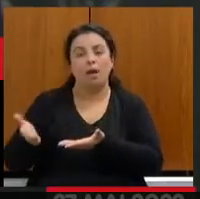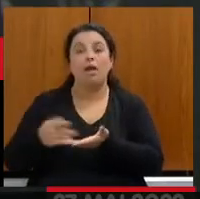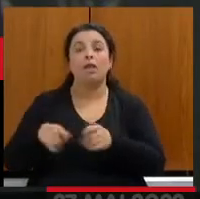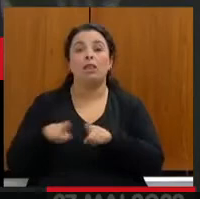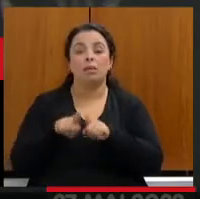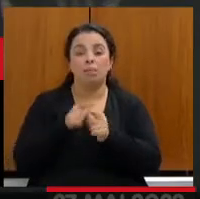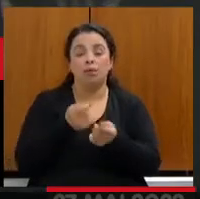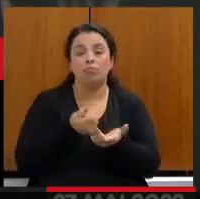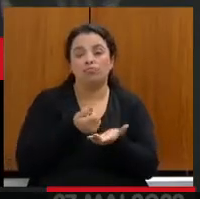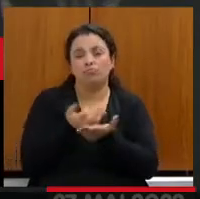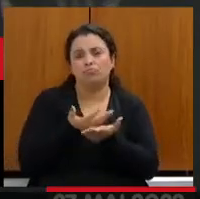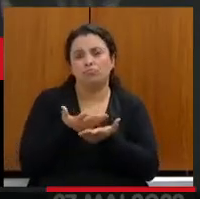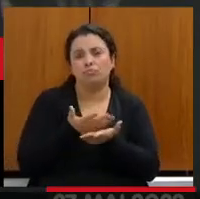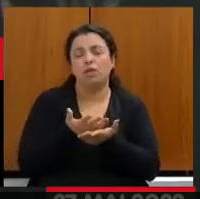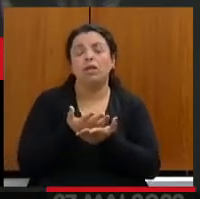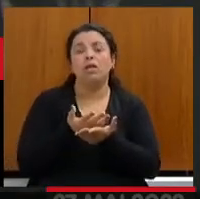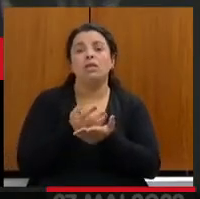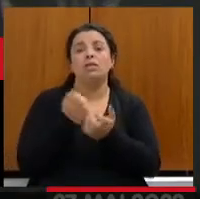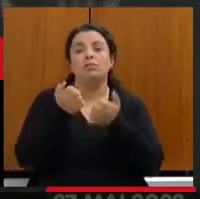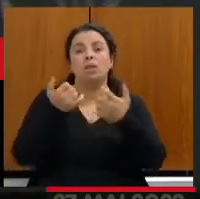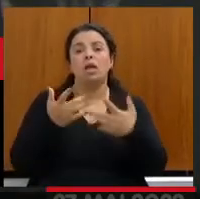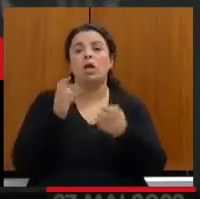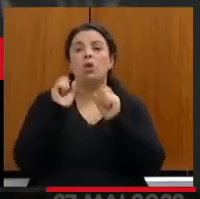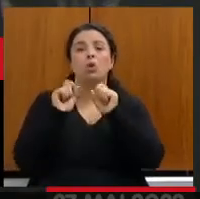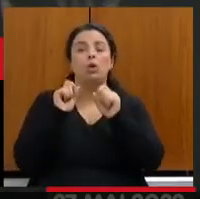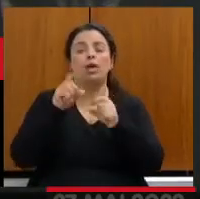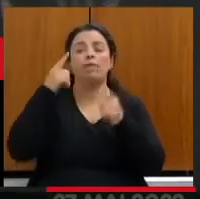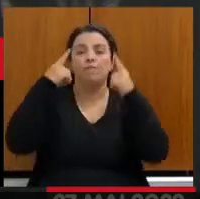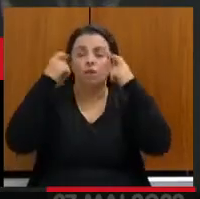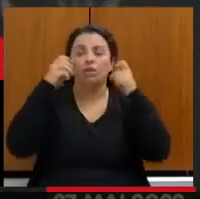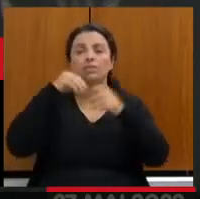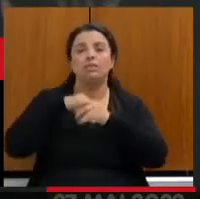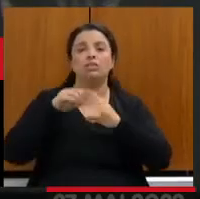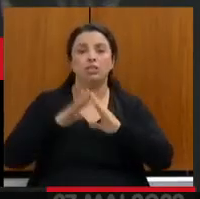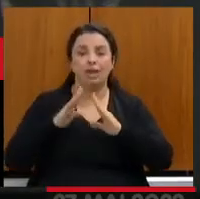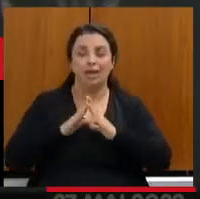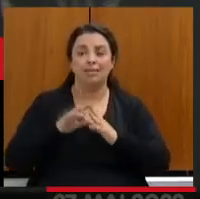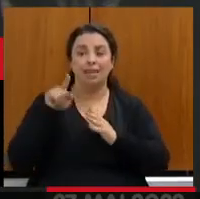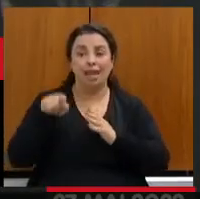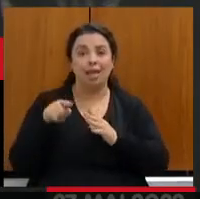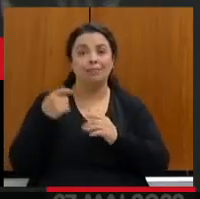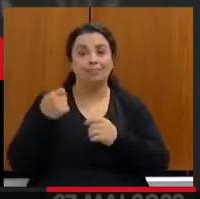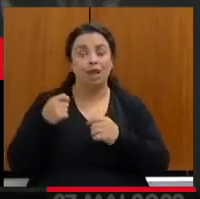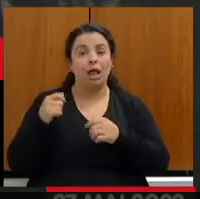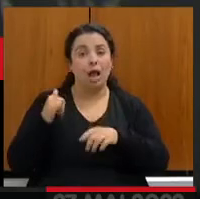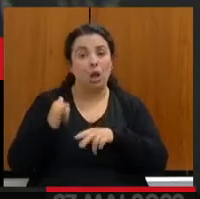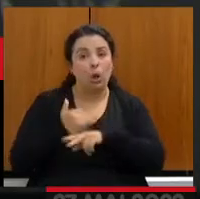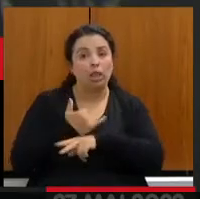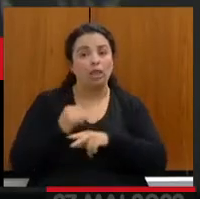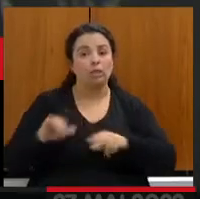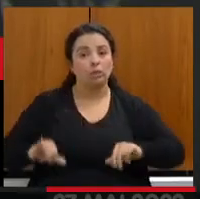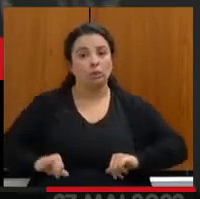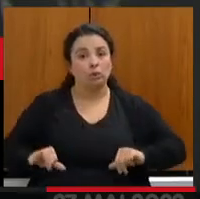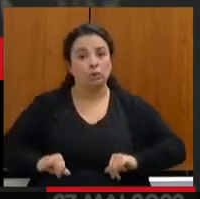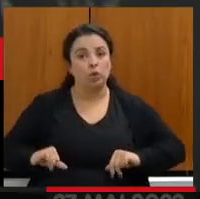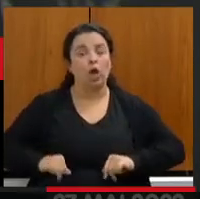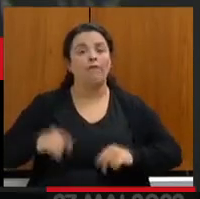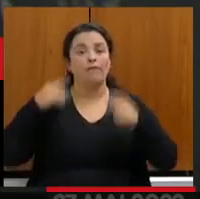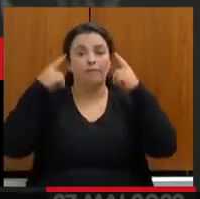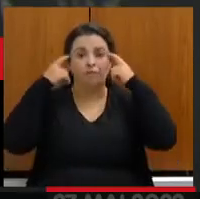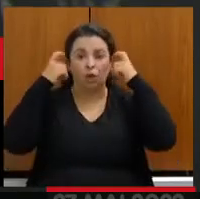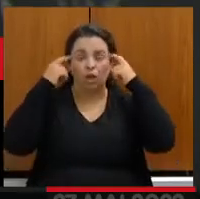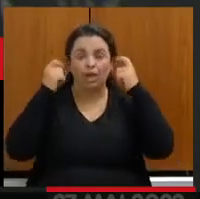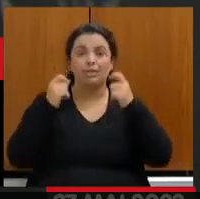mulheres têm sofrido dentro de suas casas tendo que conviver com seus agressores então é um grande desafio ainda